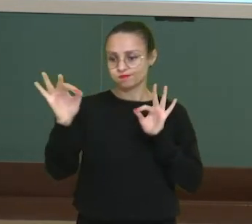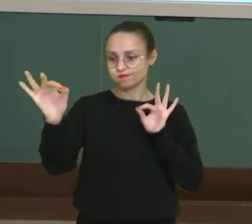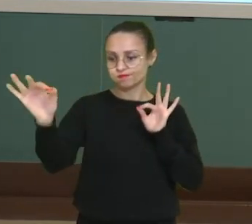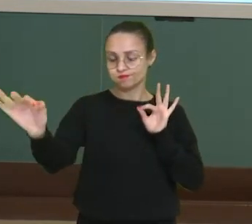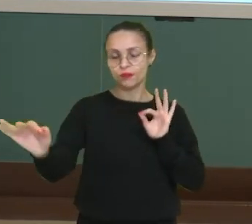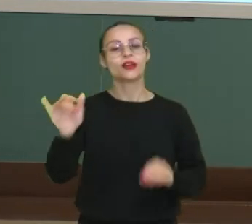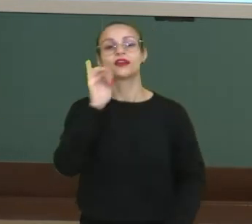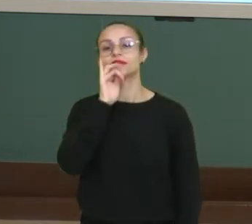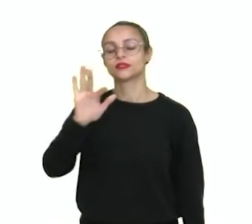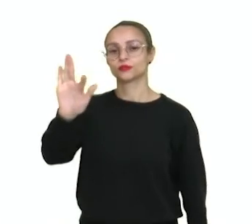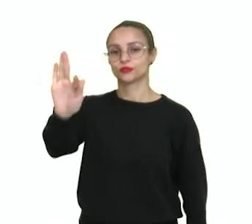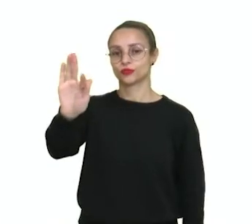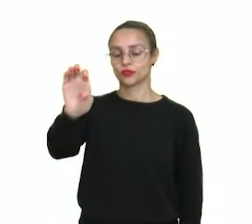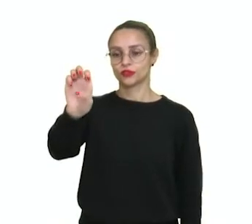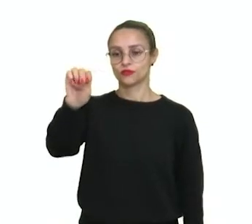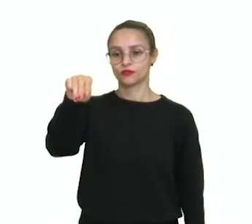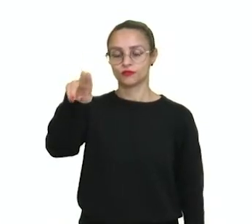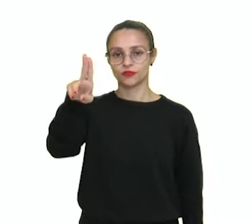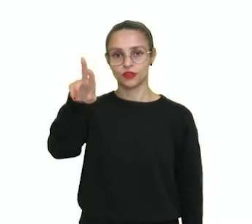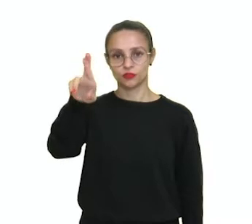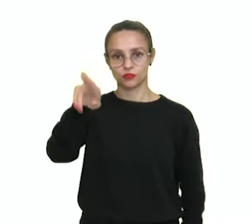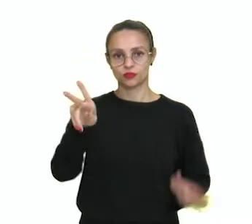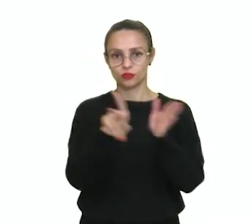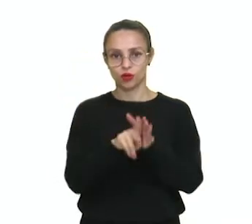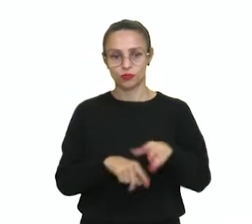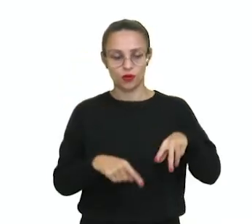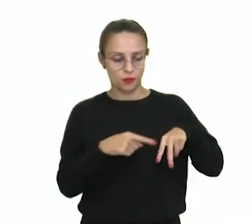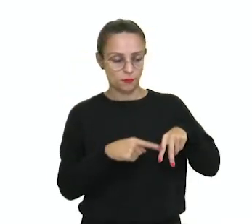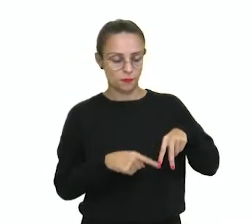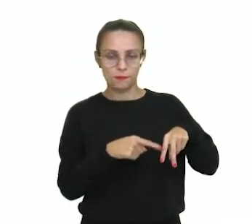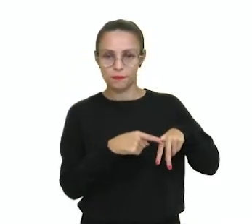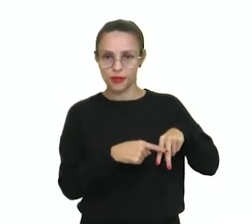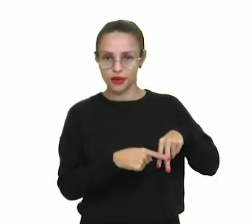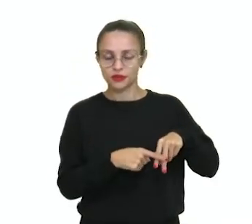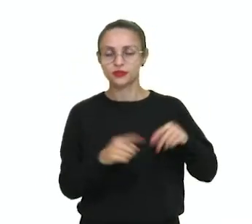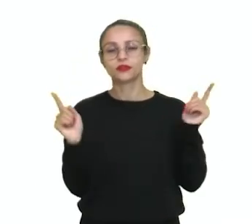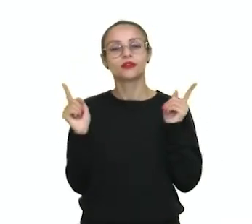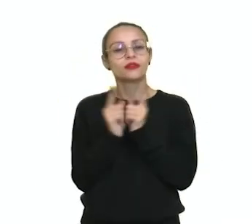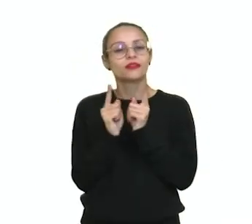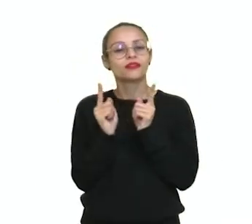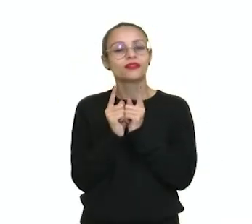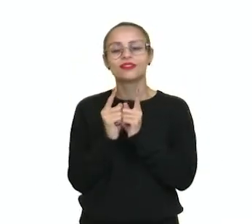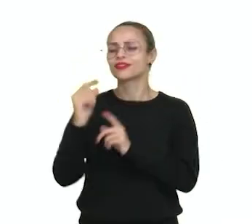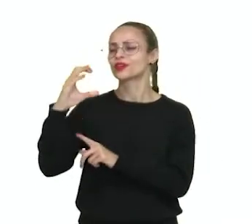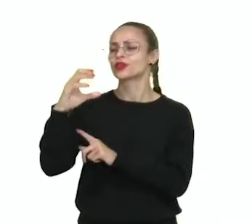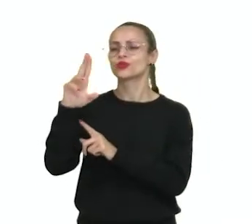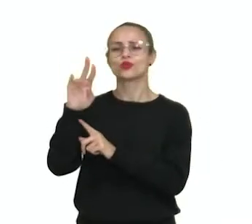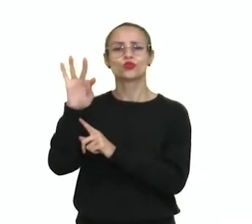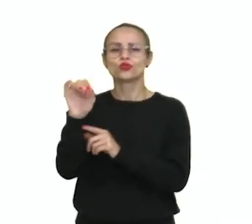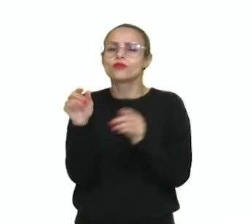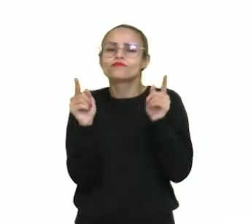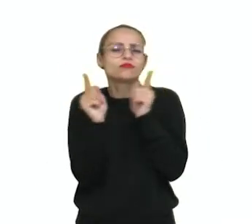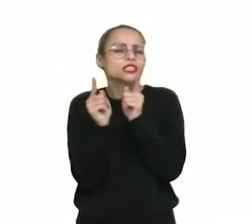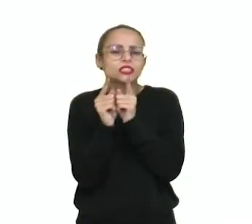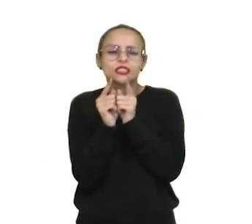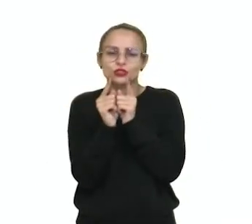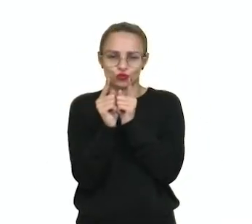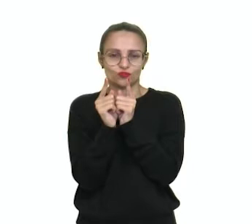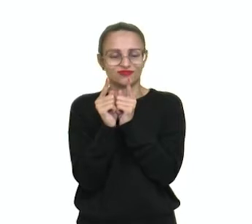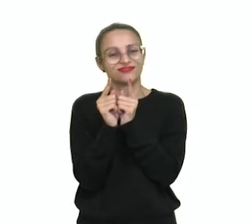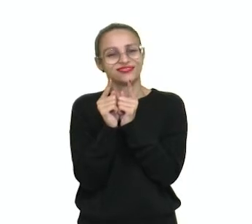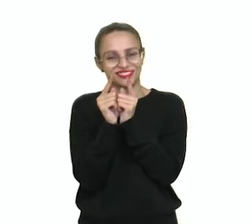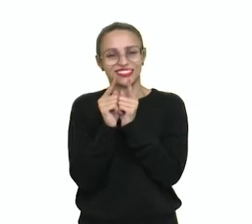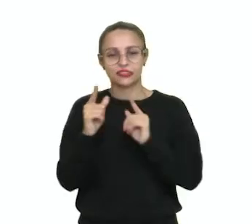o fêmur que nós encontramos na perna. Os ossos curtos, o nome já está dizendo, ele é pequenininho, que